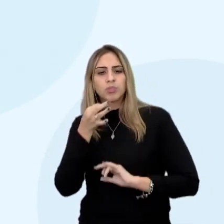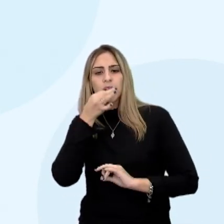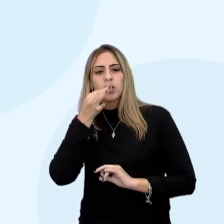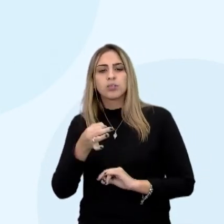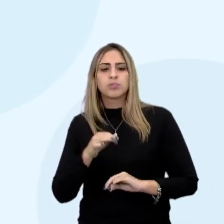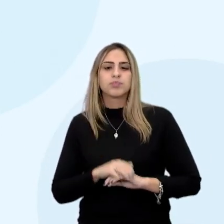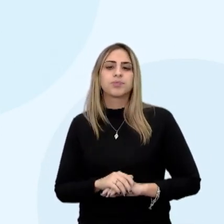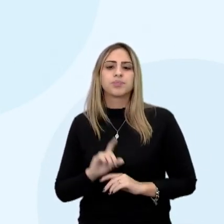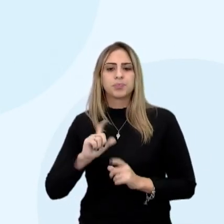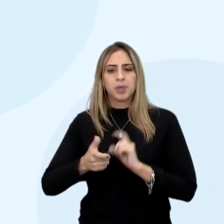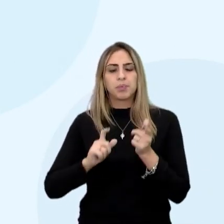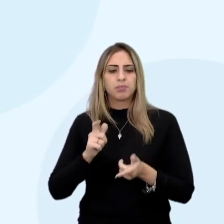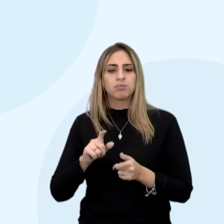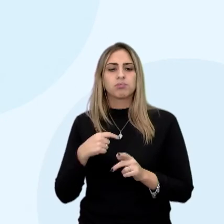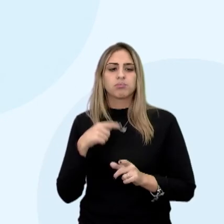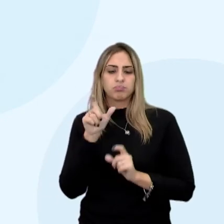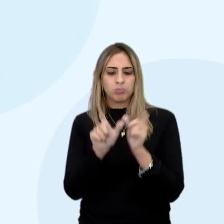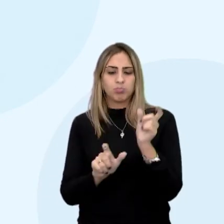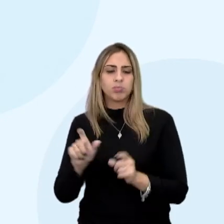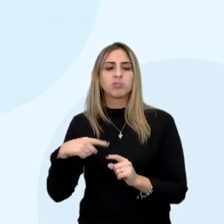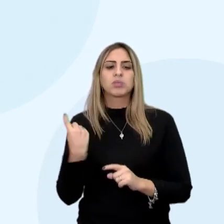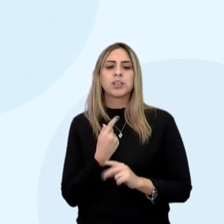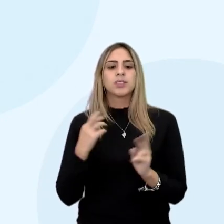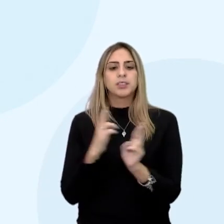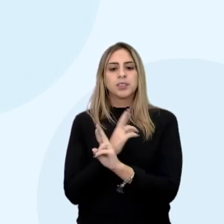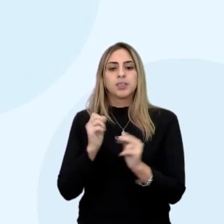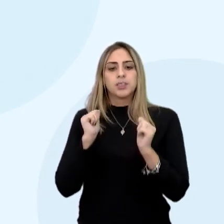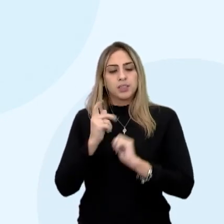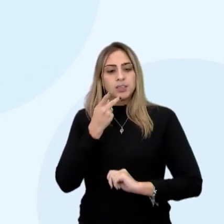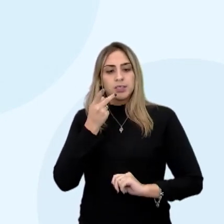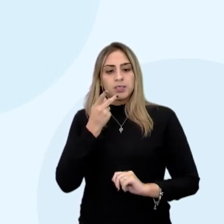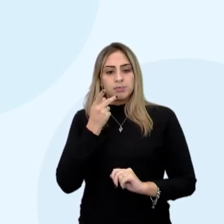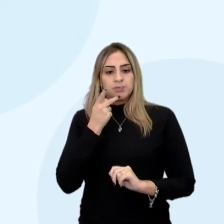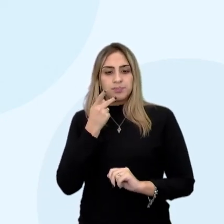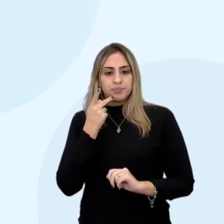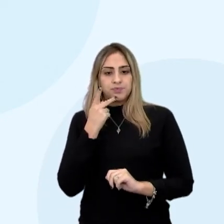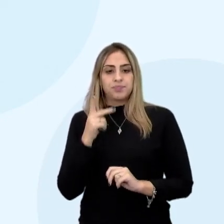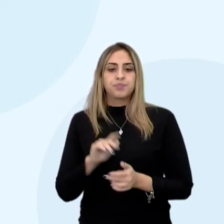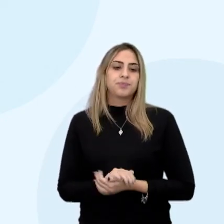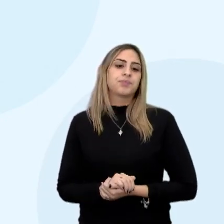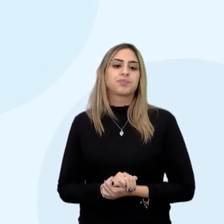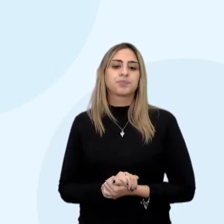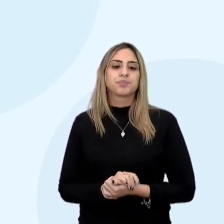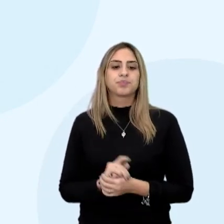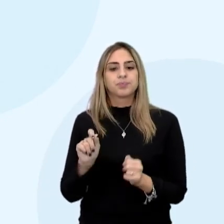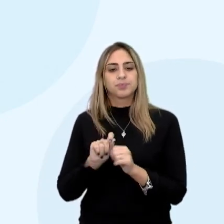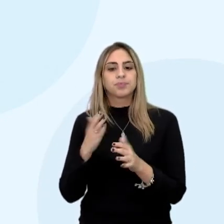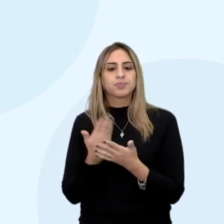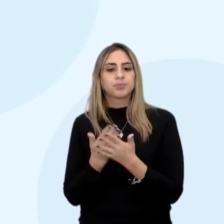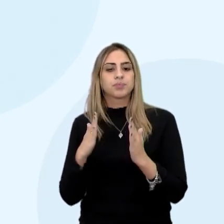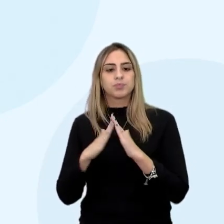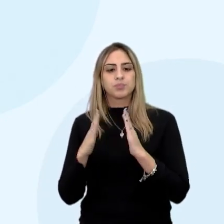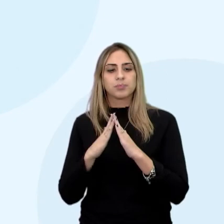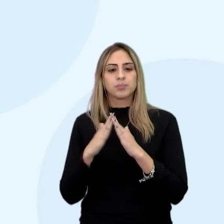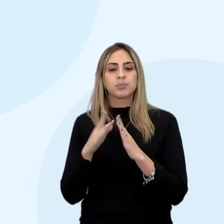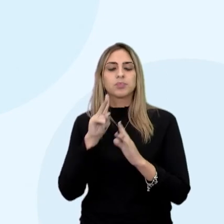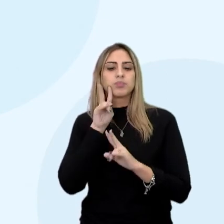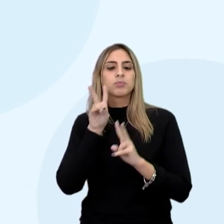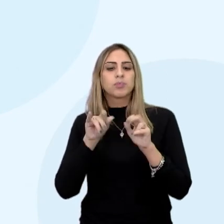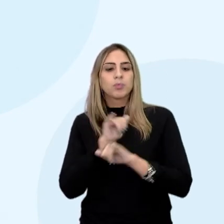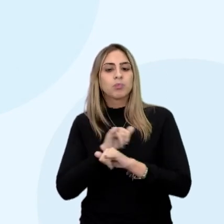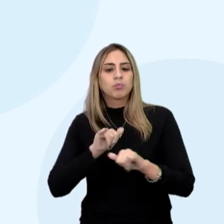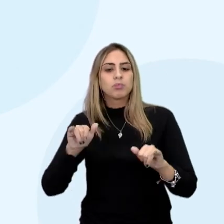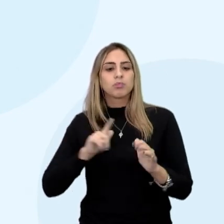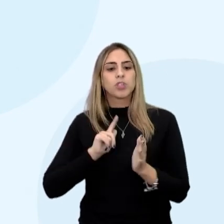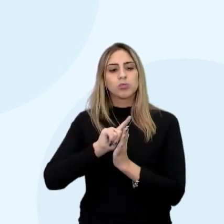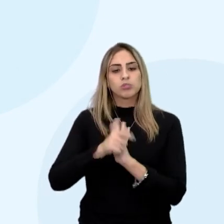na publicidade. Que relações vocês podem traçar entre os memes e a viralização? Realize um estudo de caso sobre propagandas que utilizam